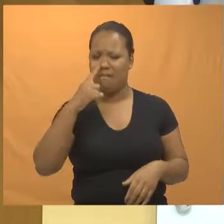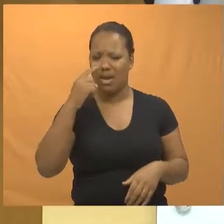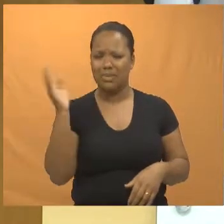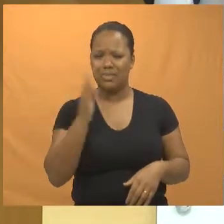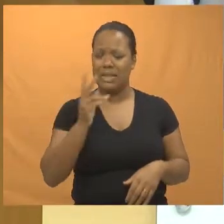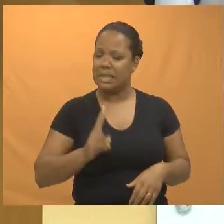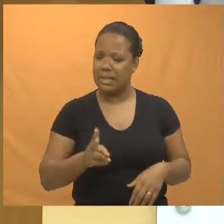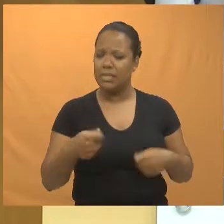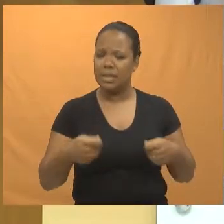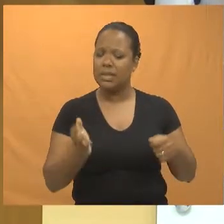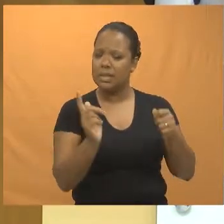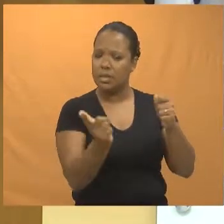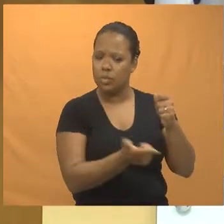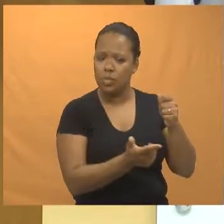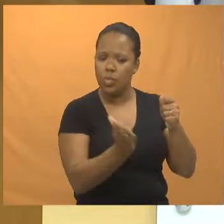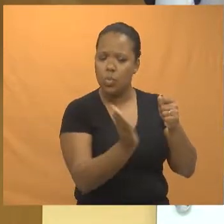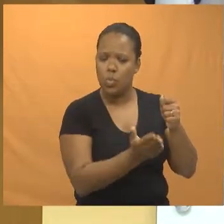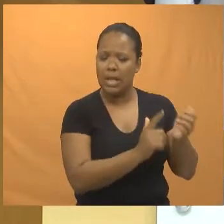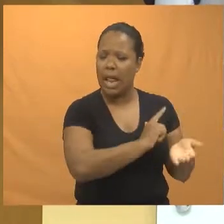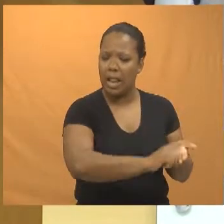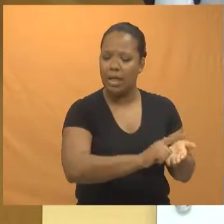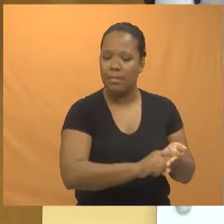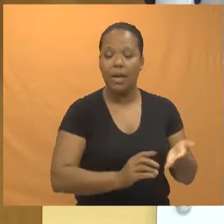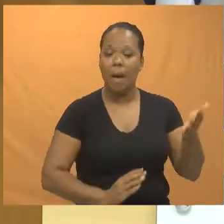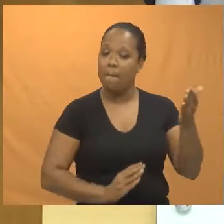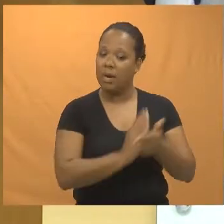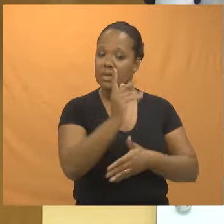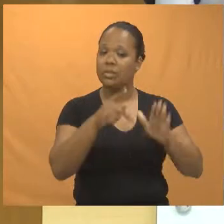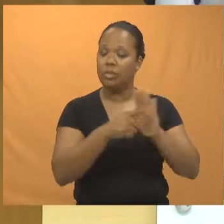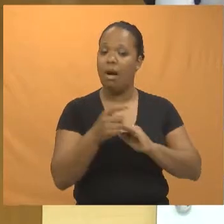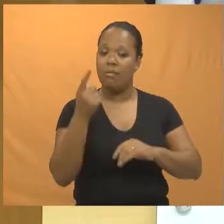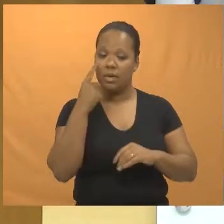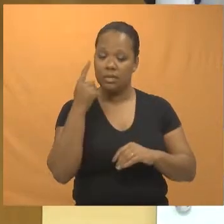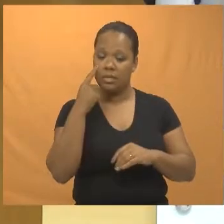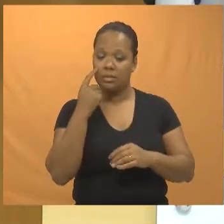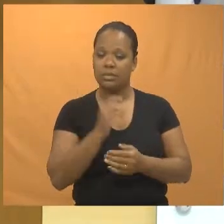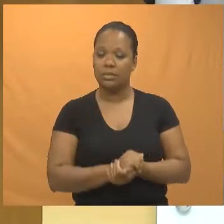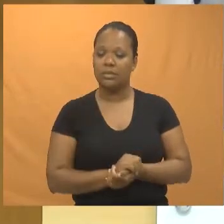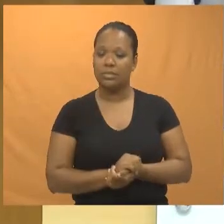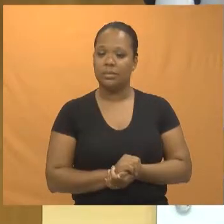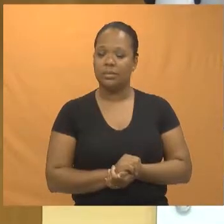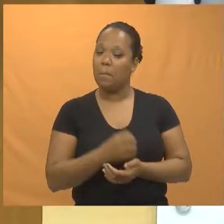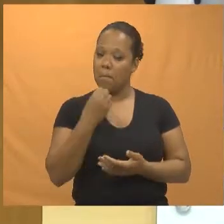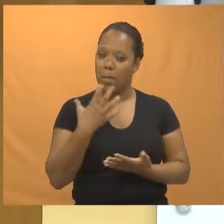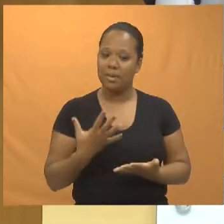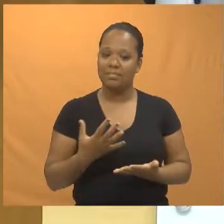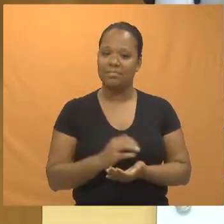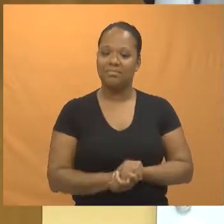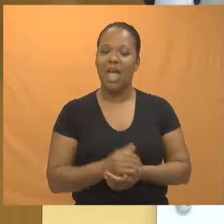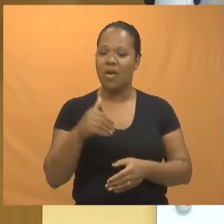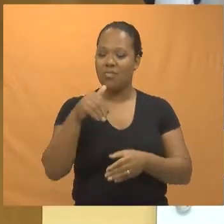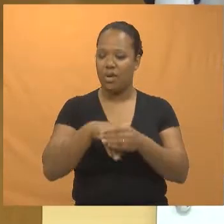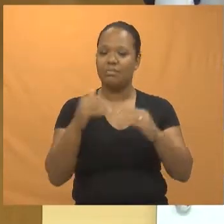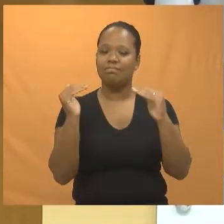fazendo manutenção. Tenho certeza que com a aprovação desse projeto você vai ter um olhar com mais frequência para esses bairros, tá bom? Mas conta com o meu